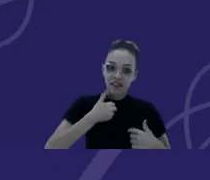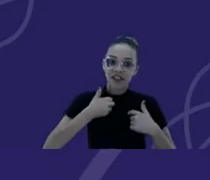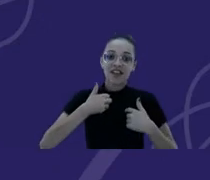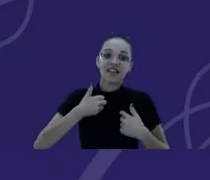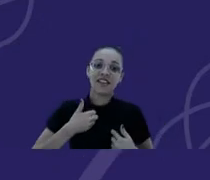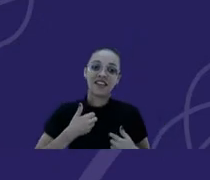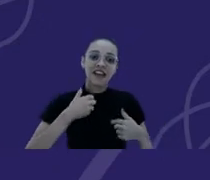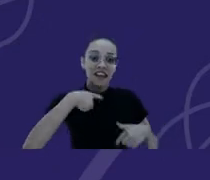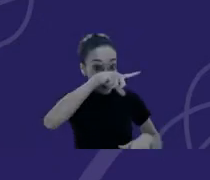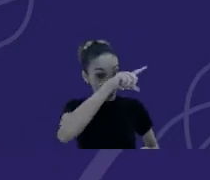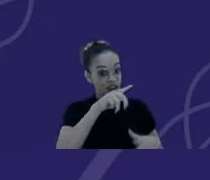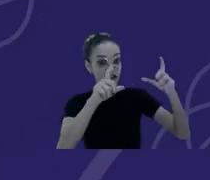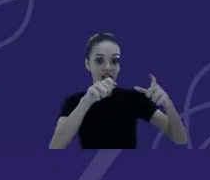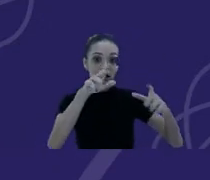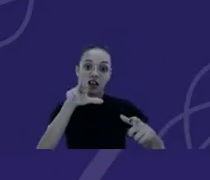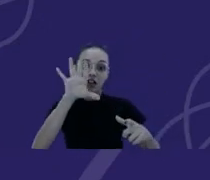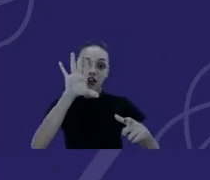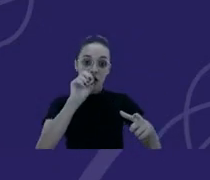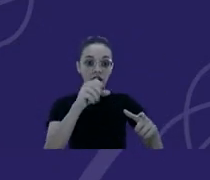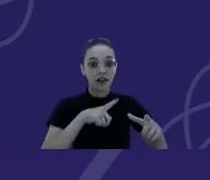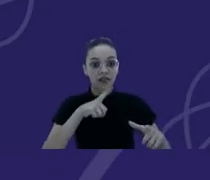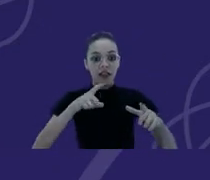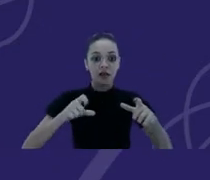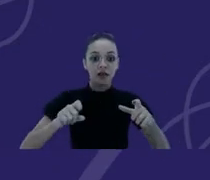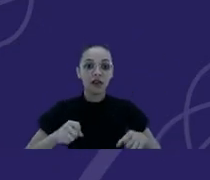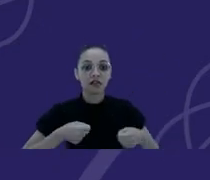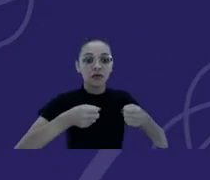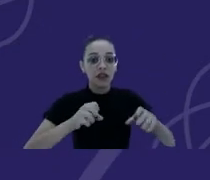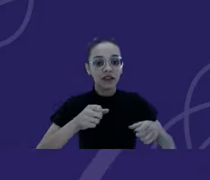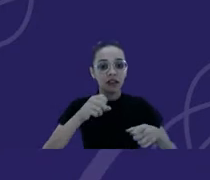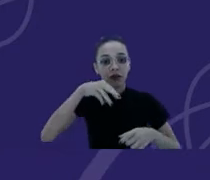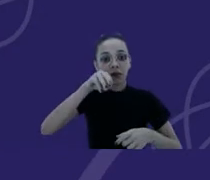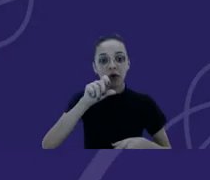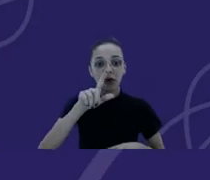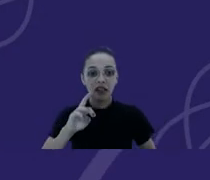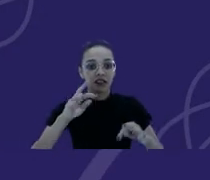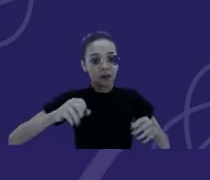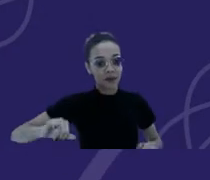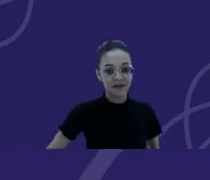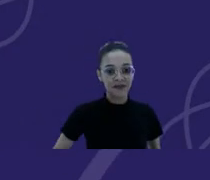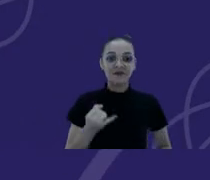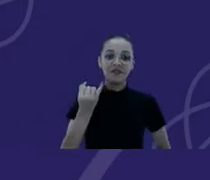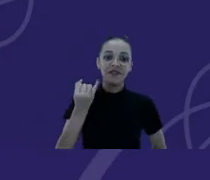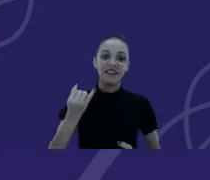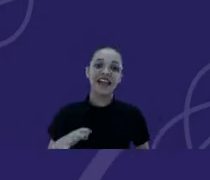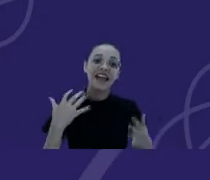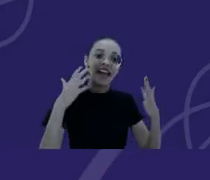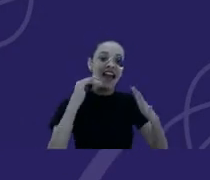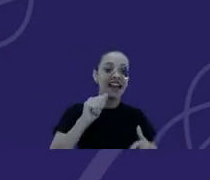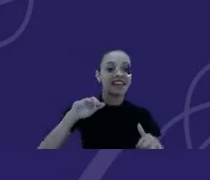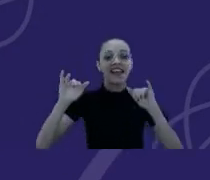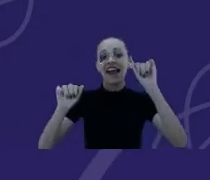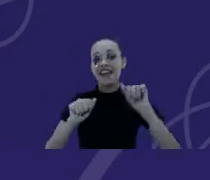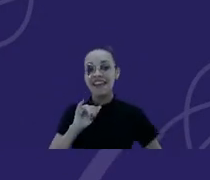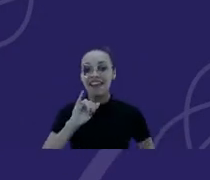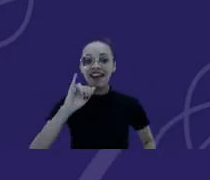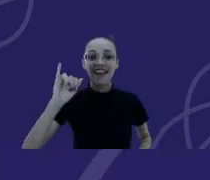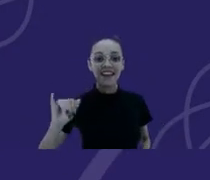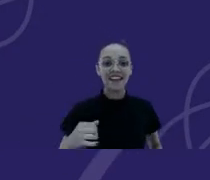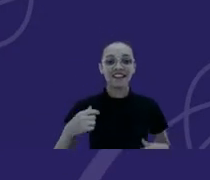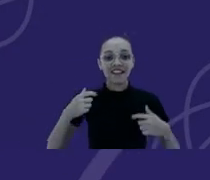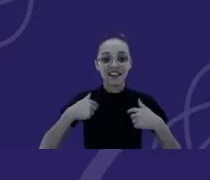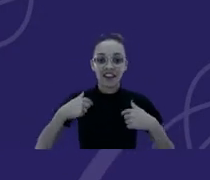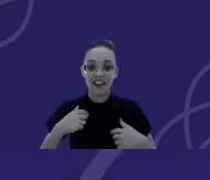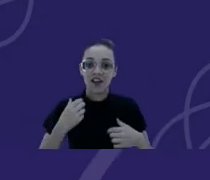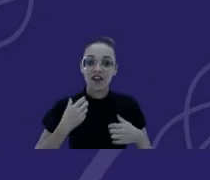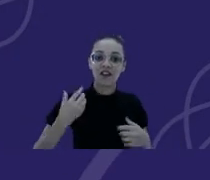na Carioca tem uma roleta para se jogar. Vamos, gente! Ai, ai, ai, deixa as mágoas